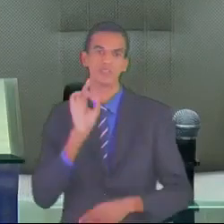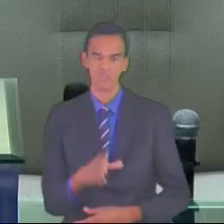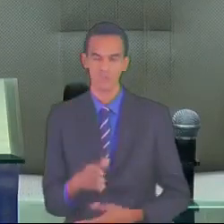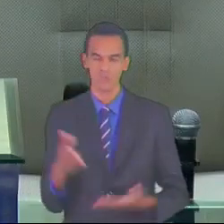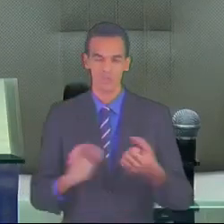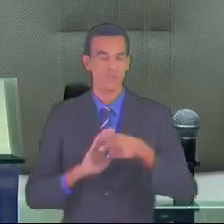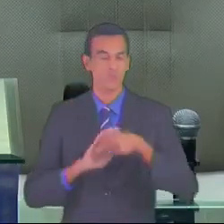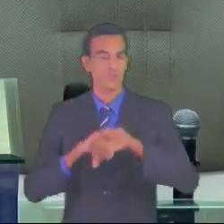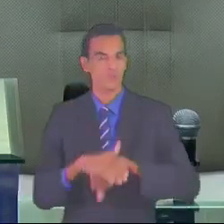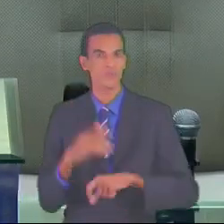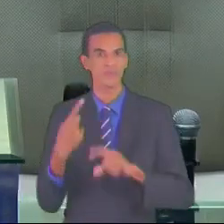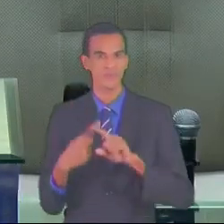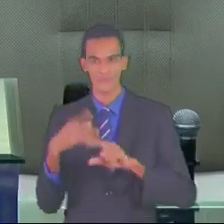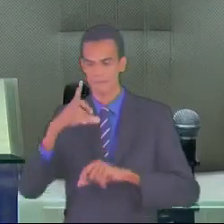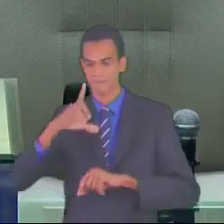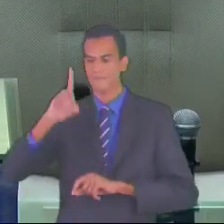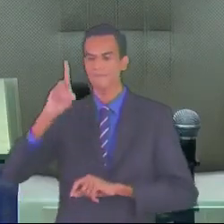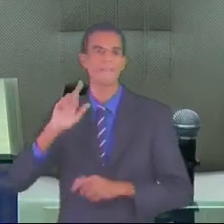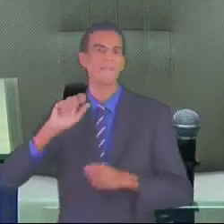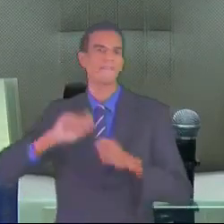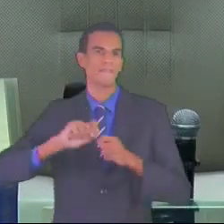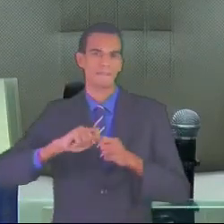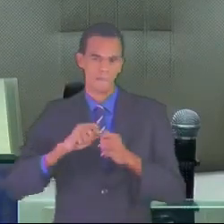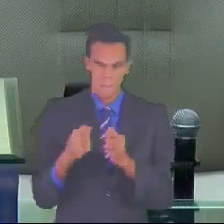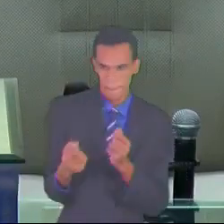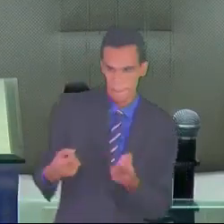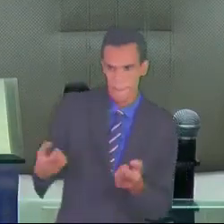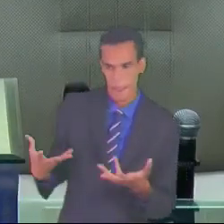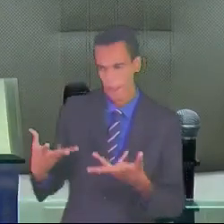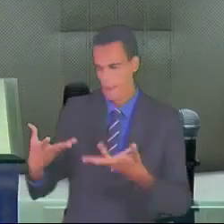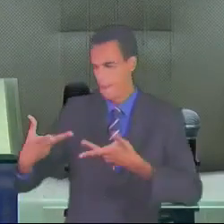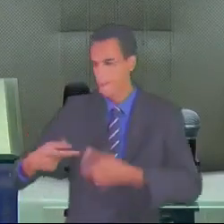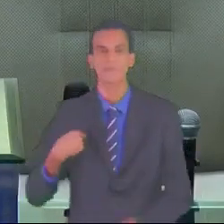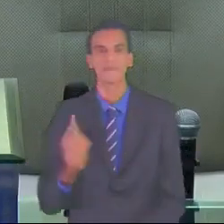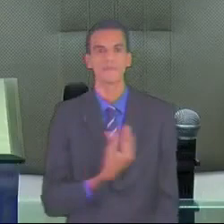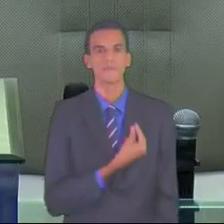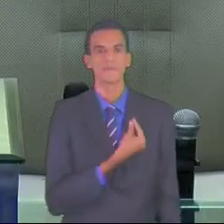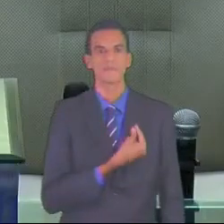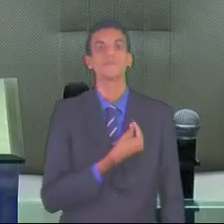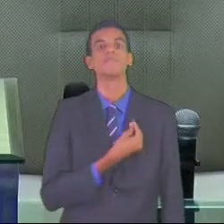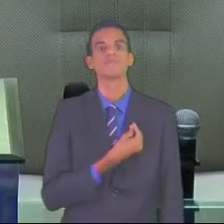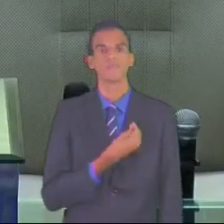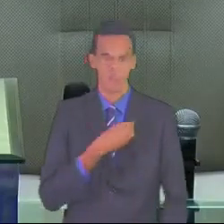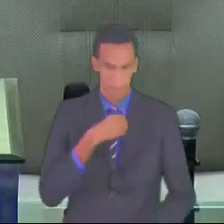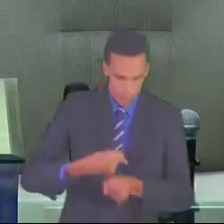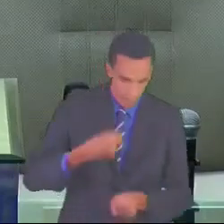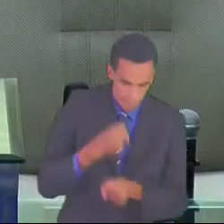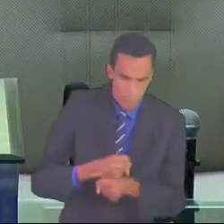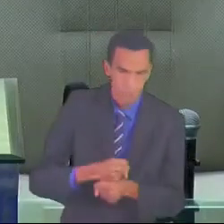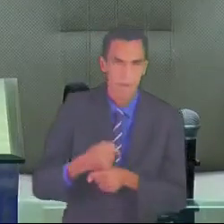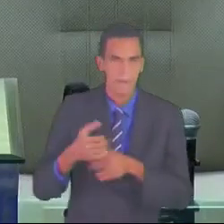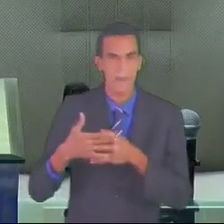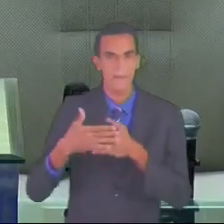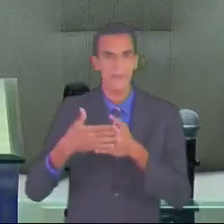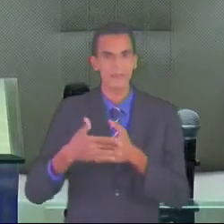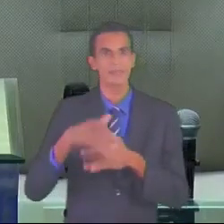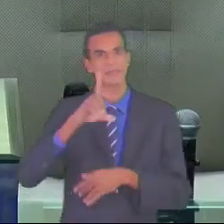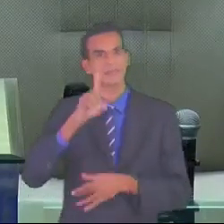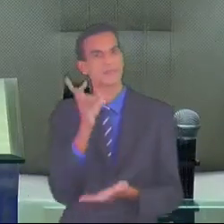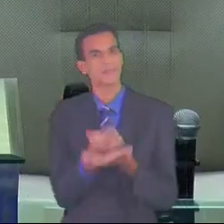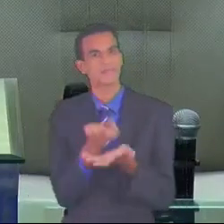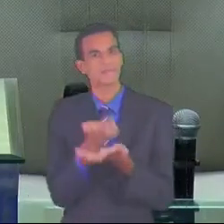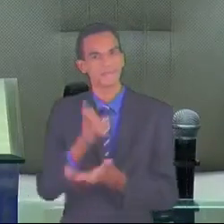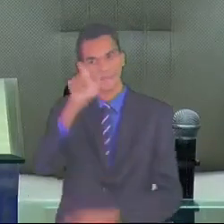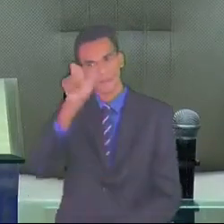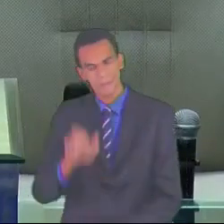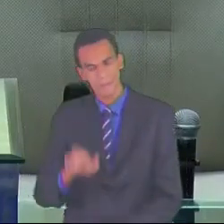porque Deus tem feito coisas grandes em nossas vidas, que apesar do tempo que se passa, Deus sempre está